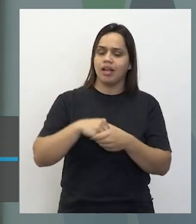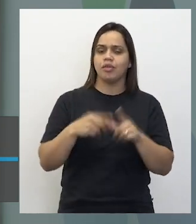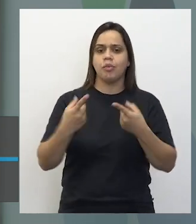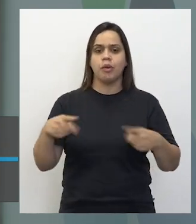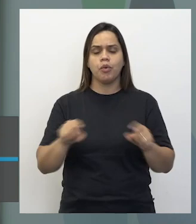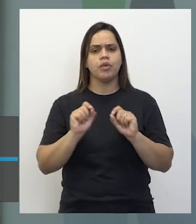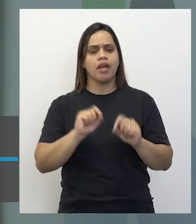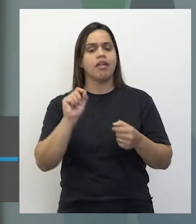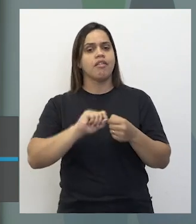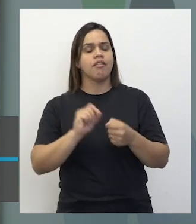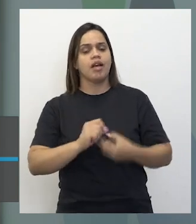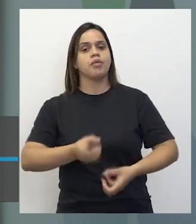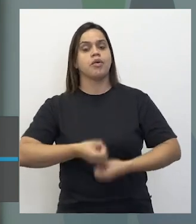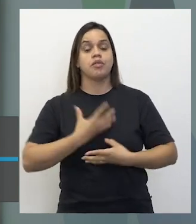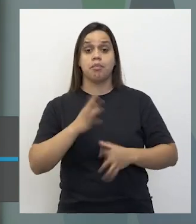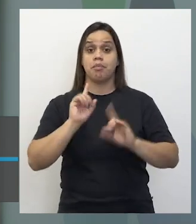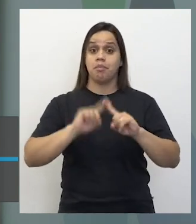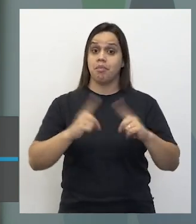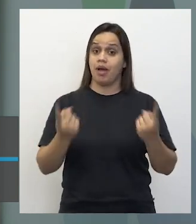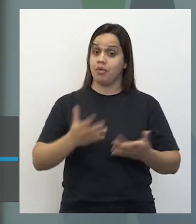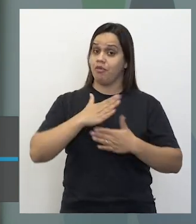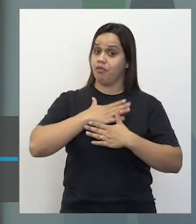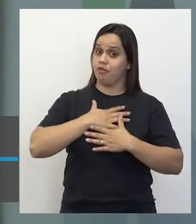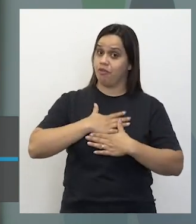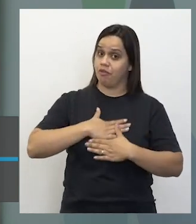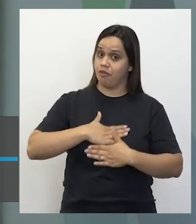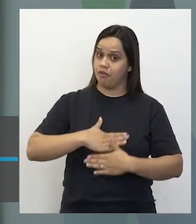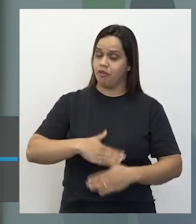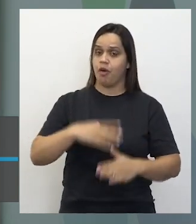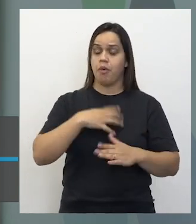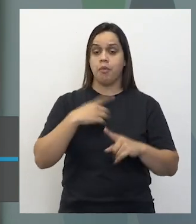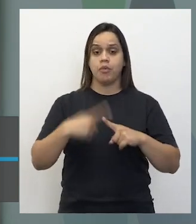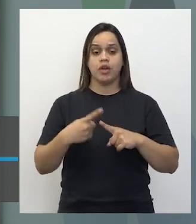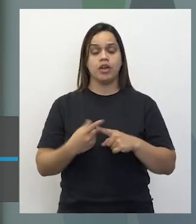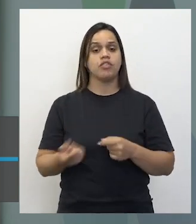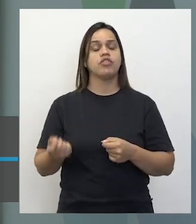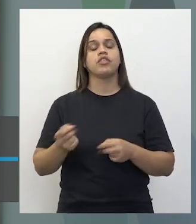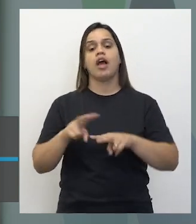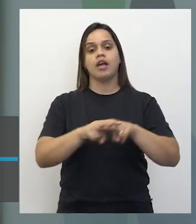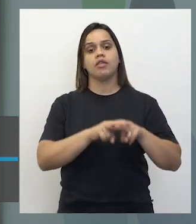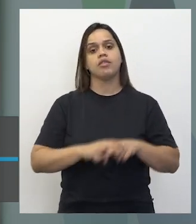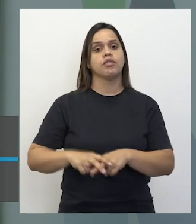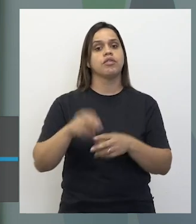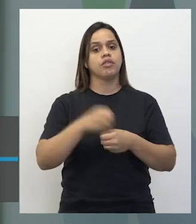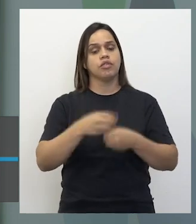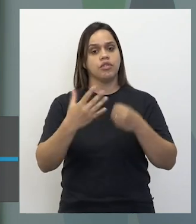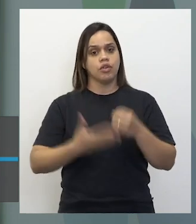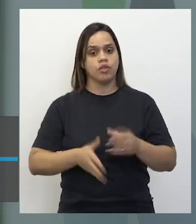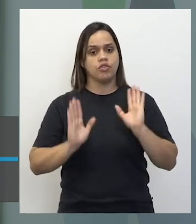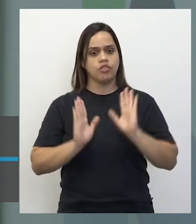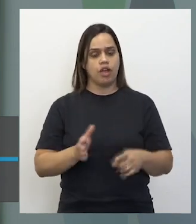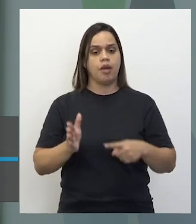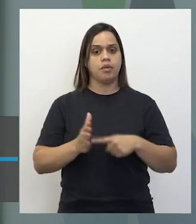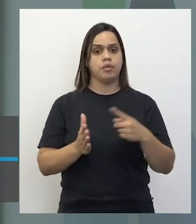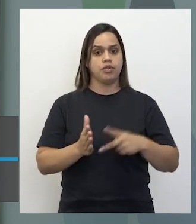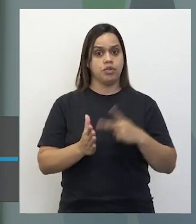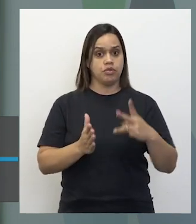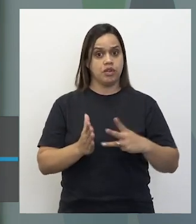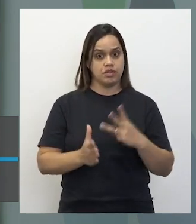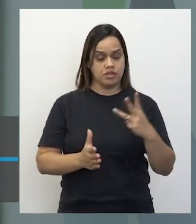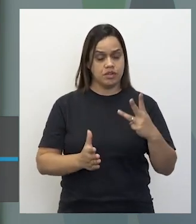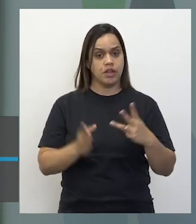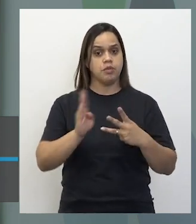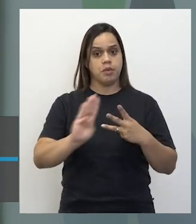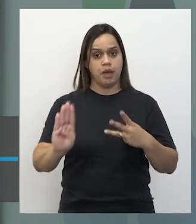uma forma leve, de uma forma tranquila, nós estamos retomando habilidades e conteúdos aí primeiro, segundo e terceiro